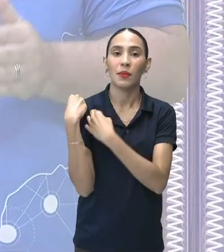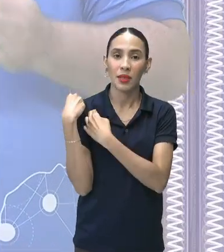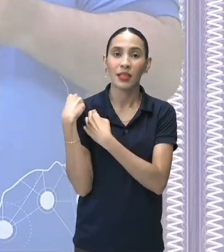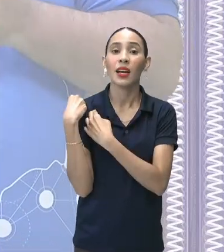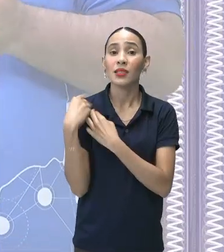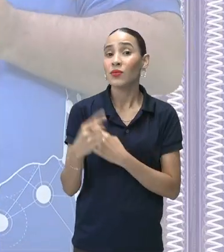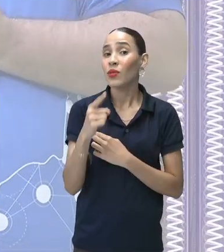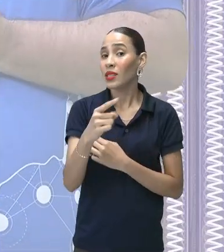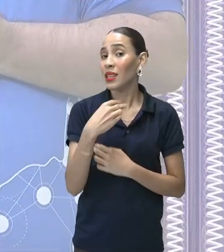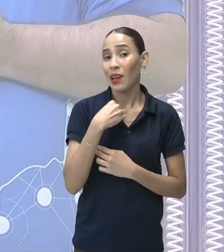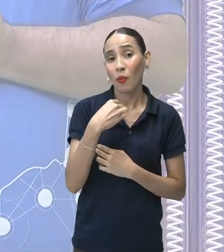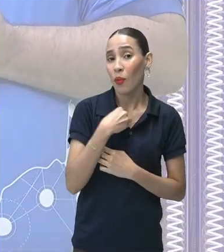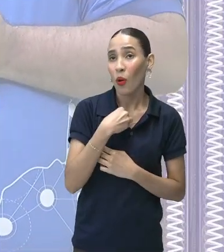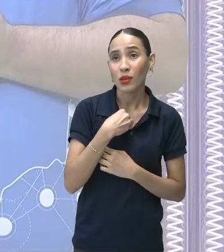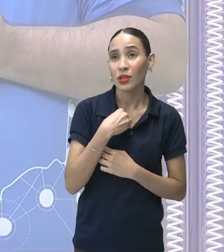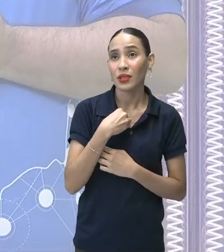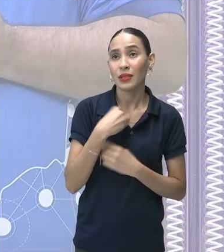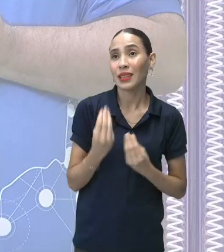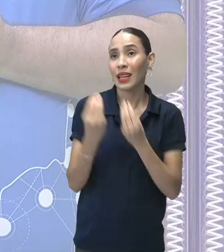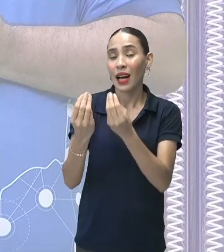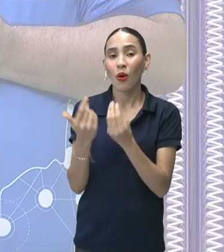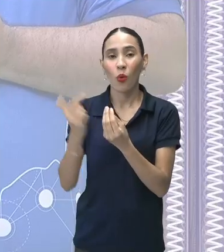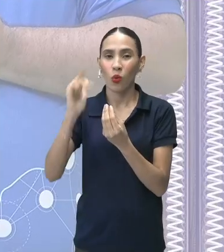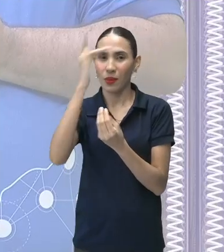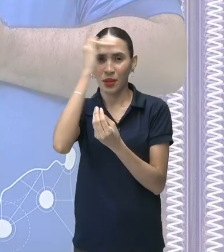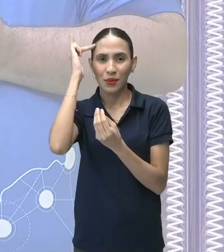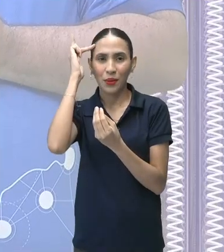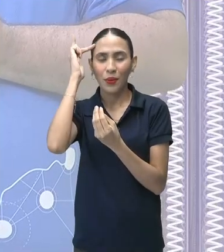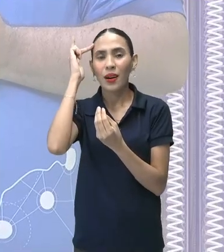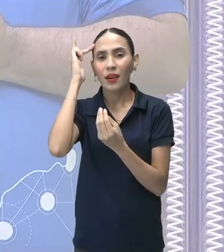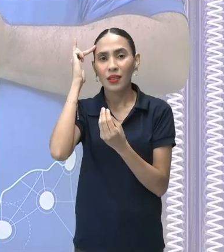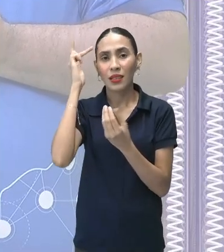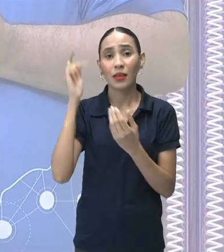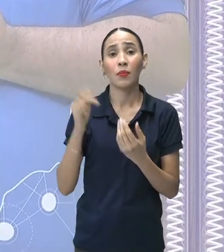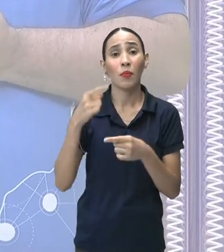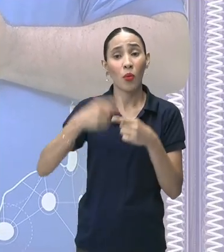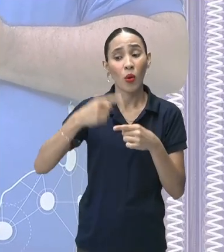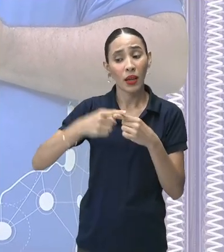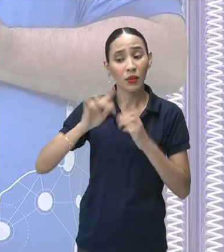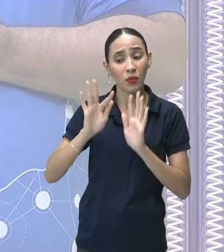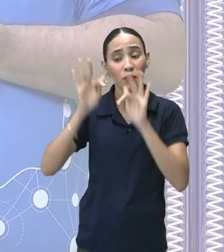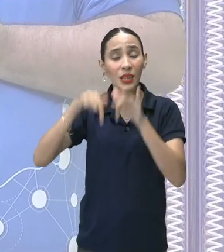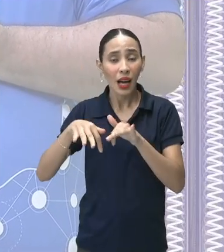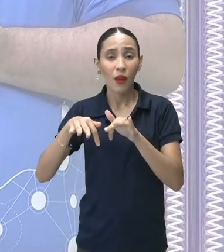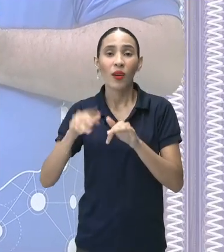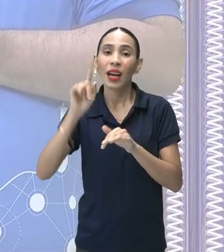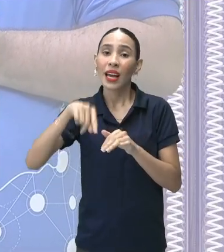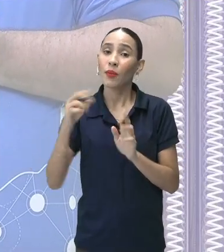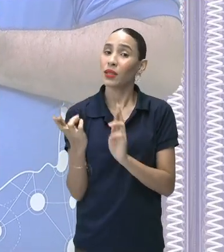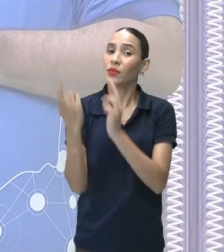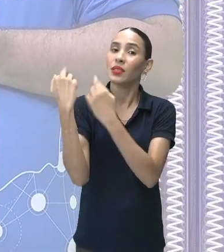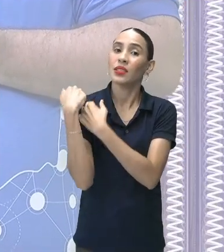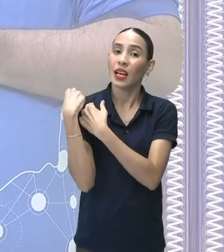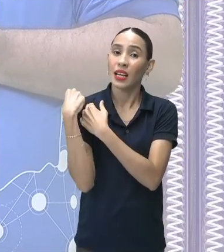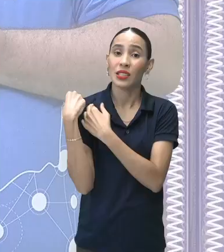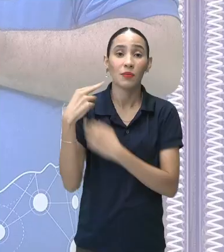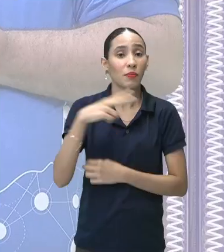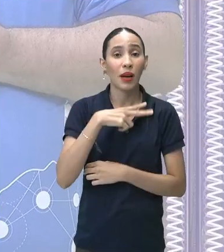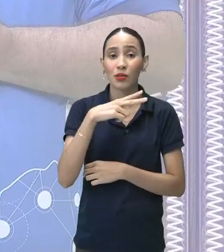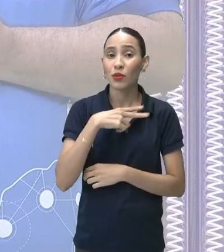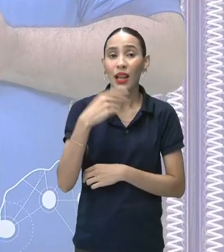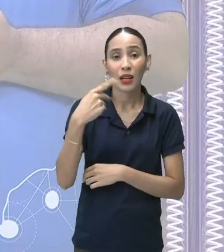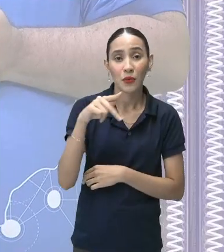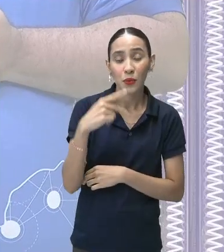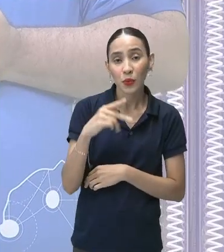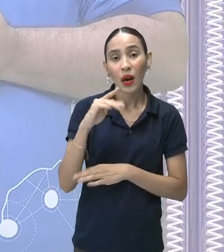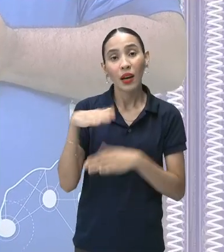responsabilidade que você não pode terceirizar para outra pessoa. E que, no final das contas, é uma responsabilidade pessoal.